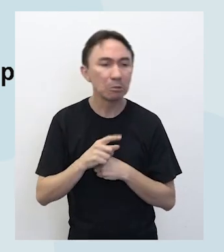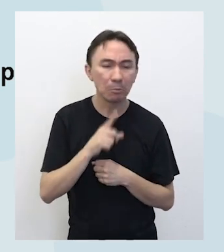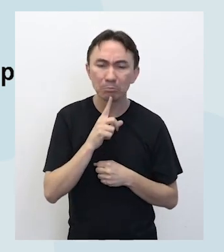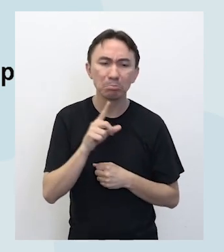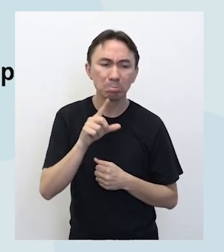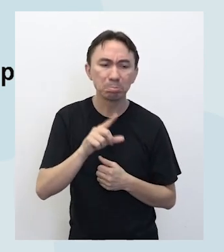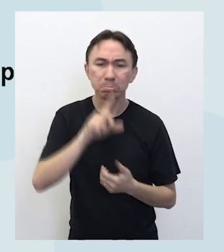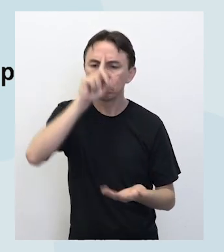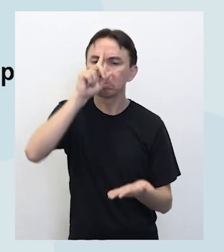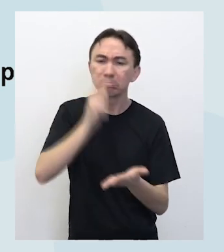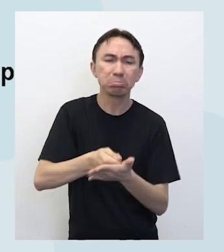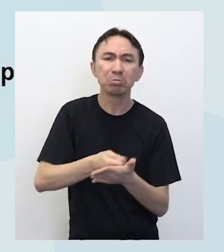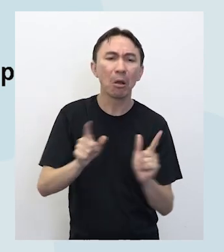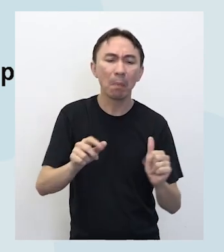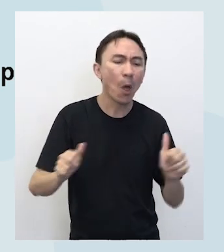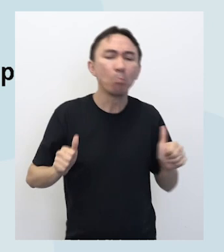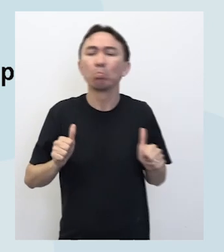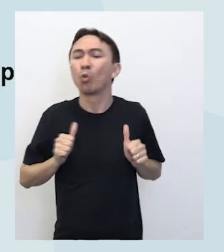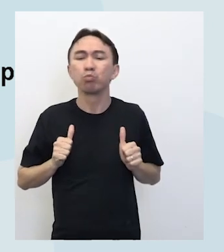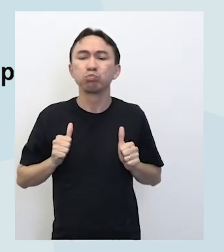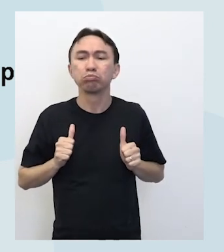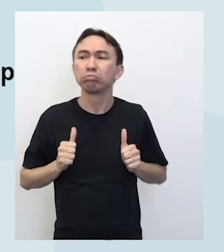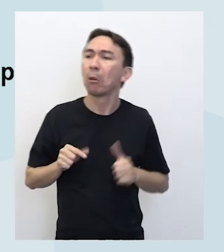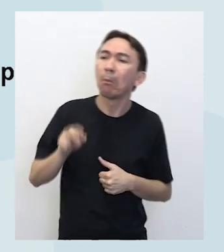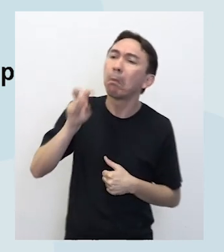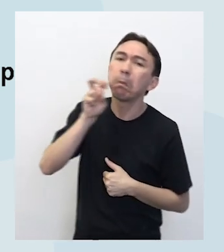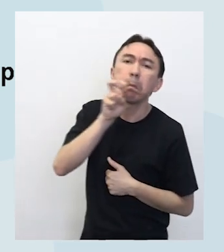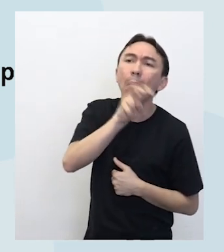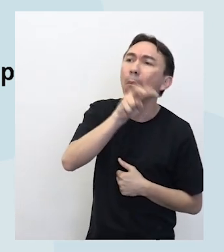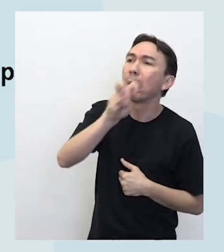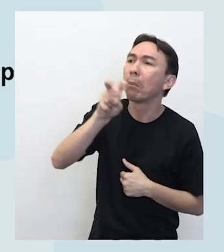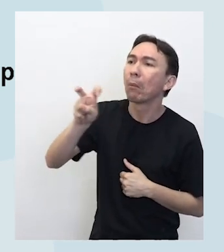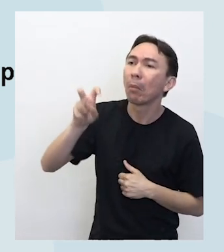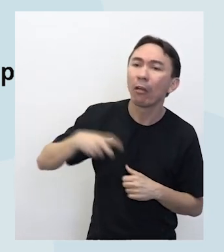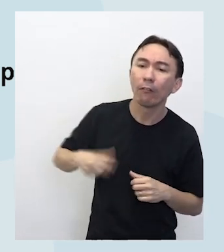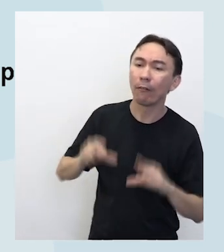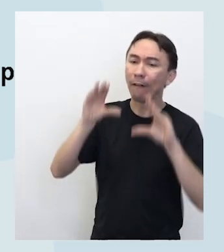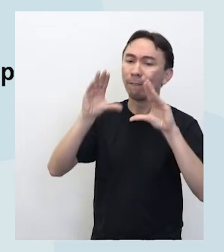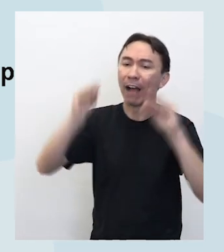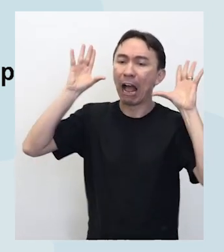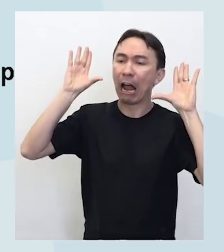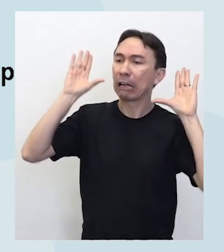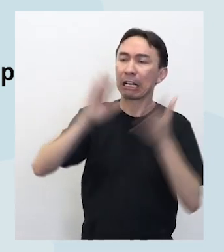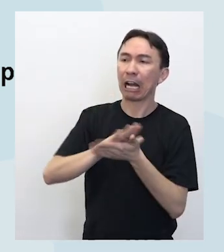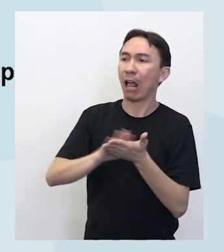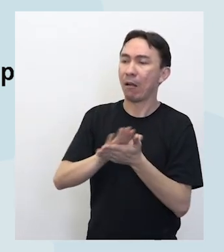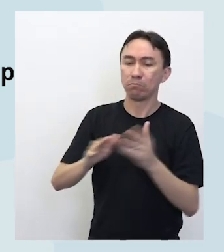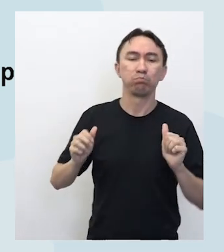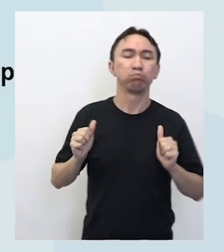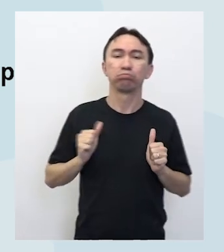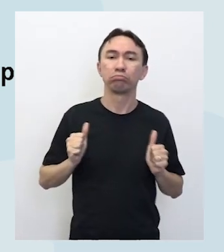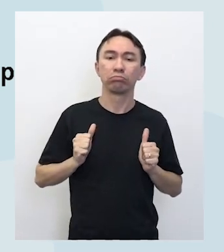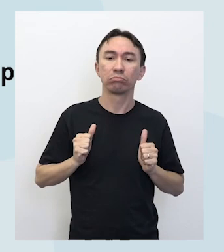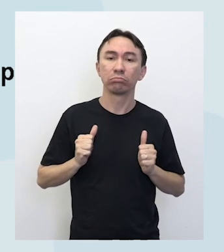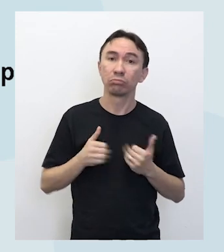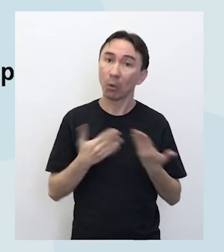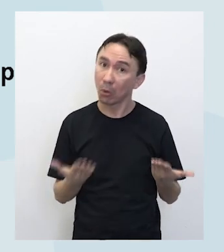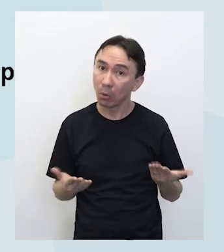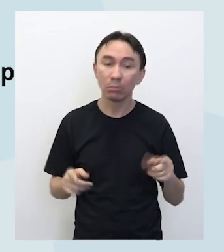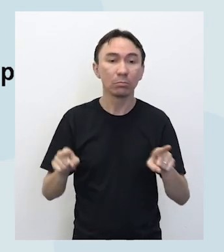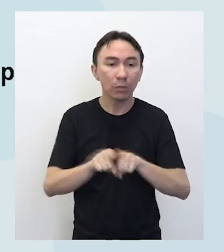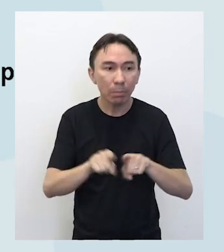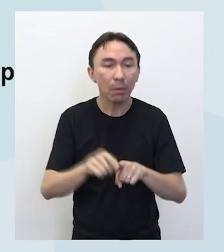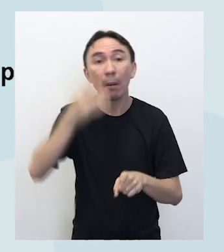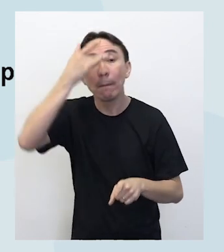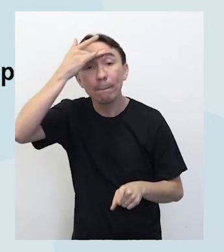acontece ao nosso redor, diante dos nossos olhos, ou sermos gentis com as pessoas, exercendo o